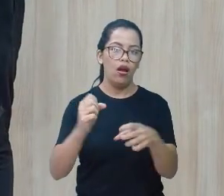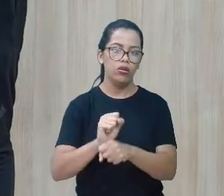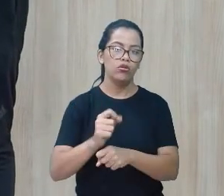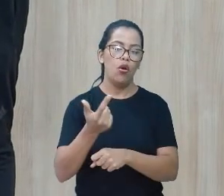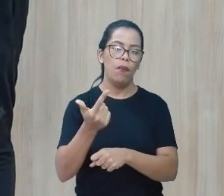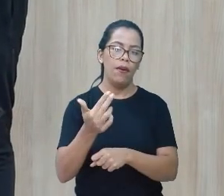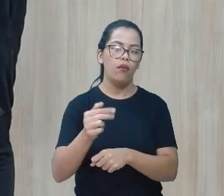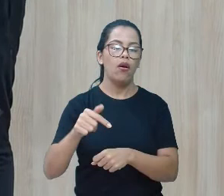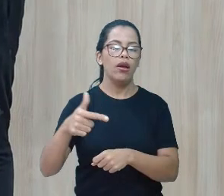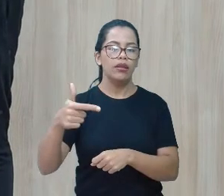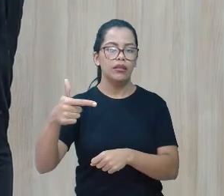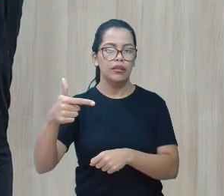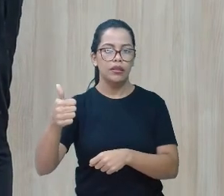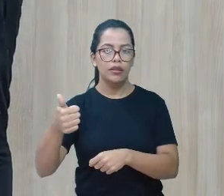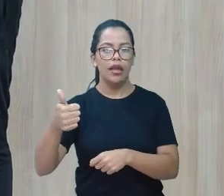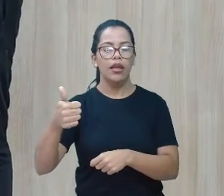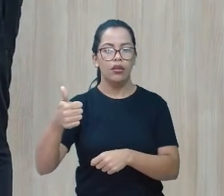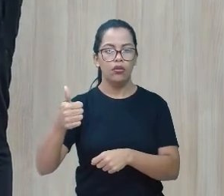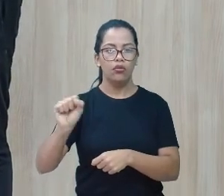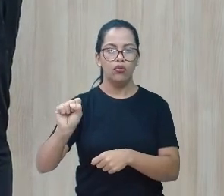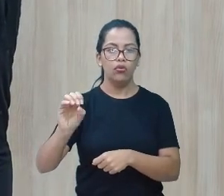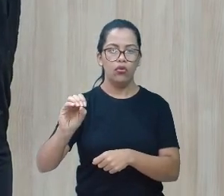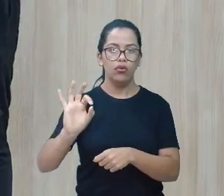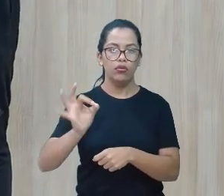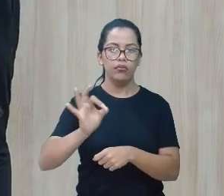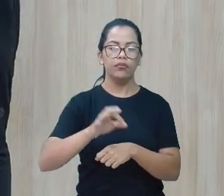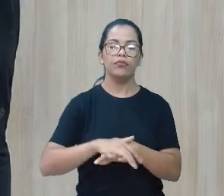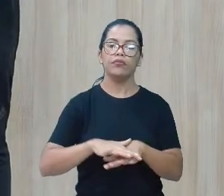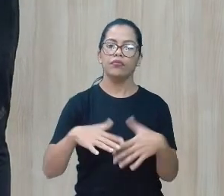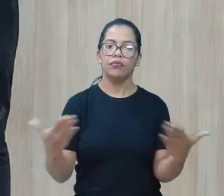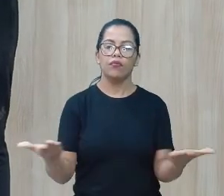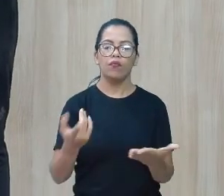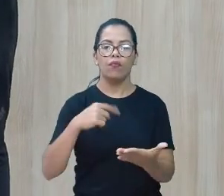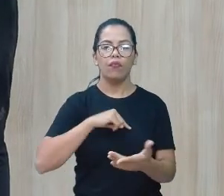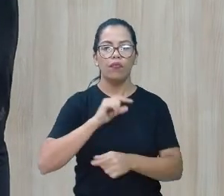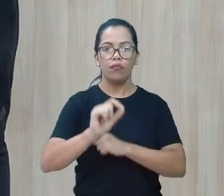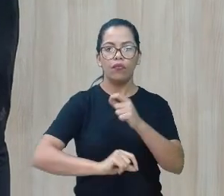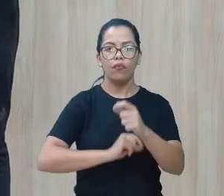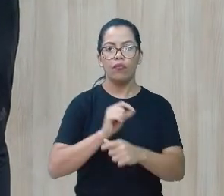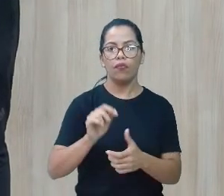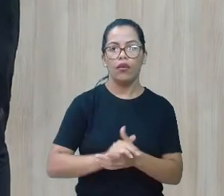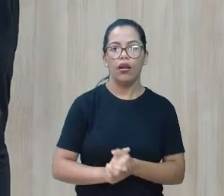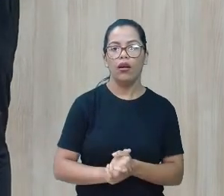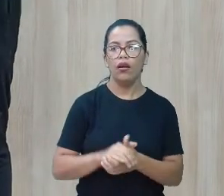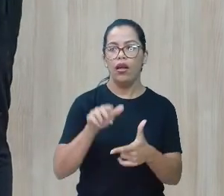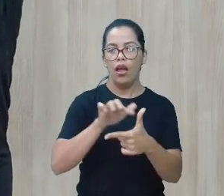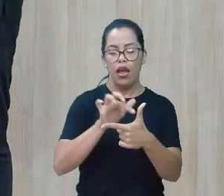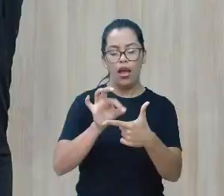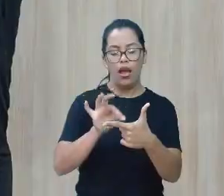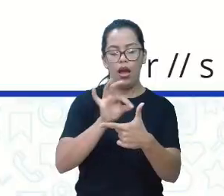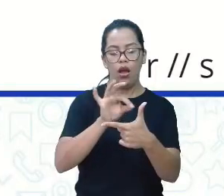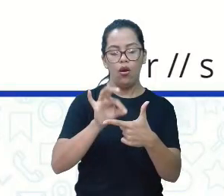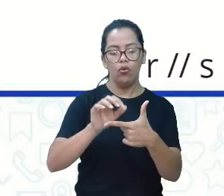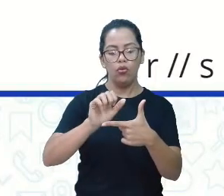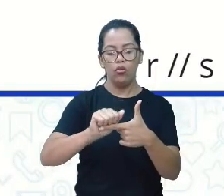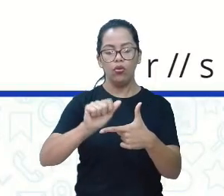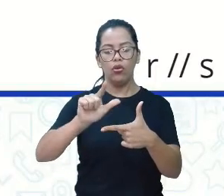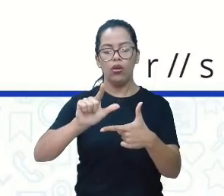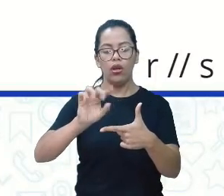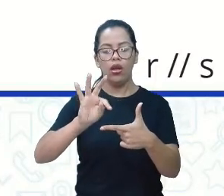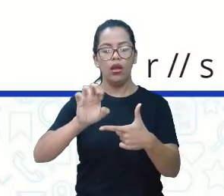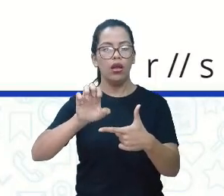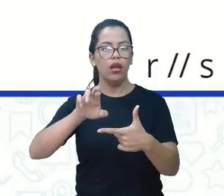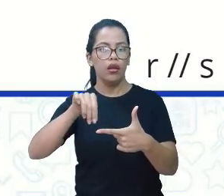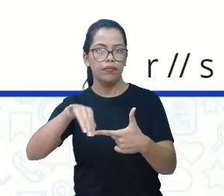a 180, certo? Vamos agora para os ângulos alternos, tá? Observa aí os ângulos